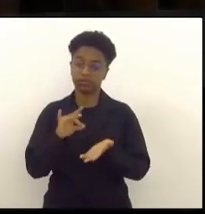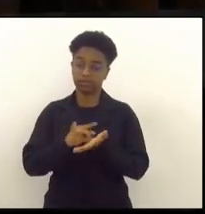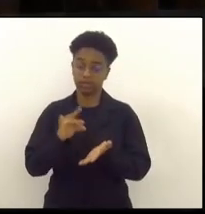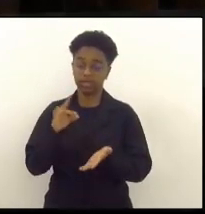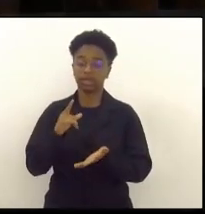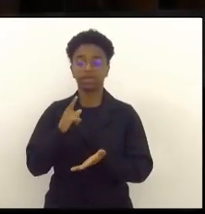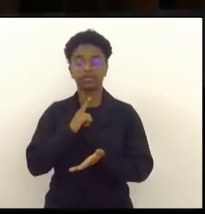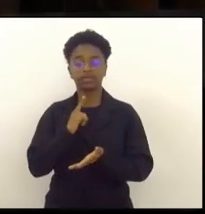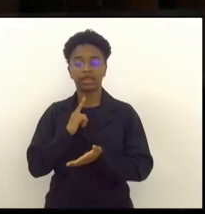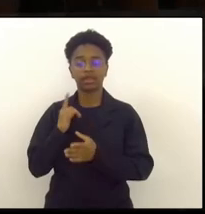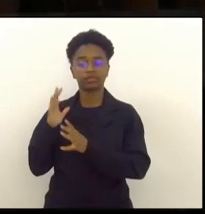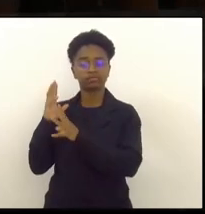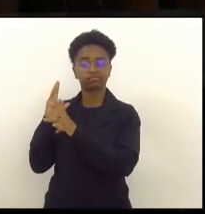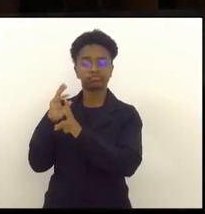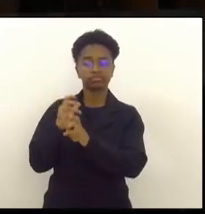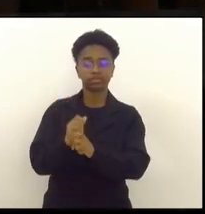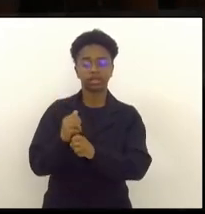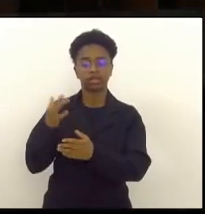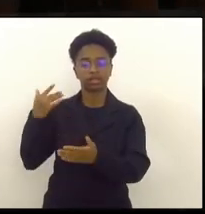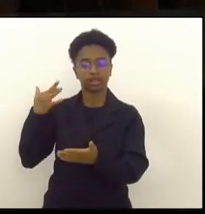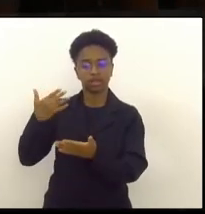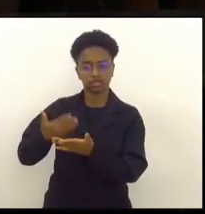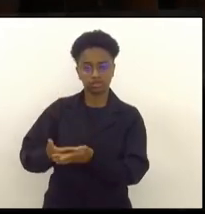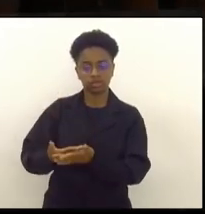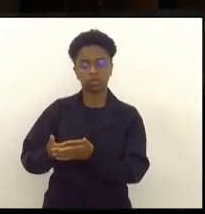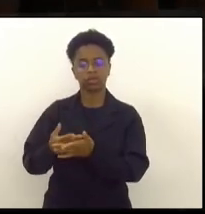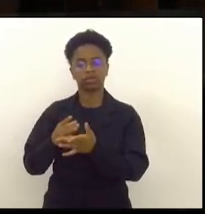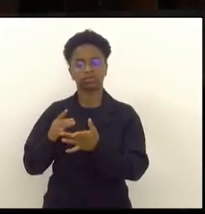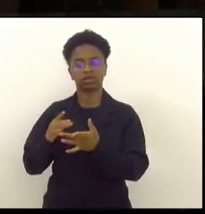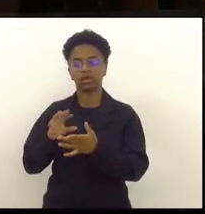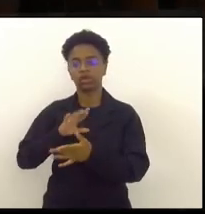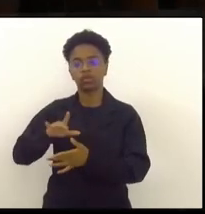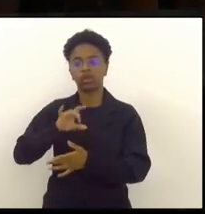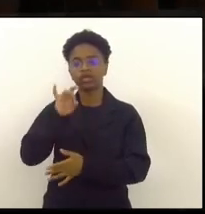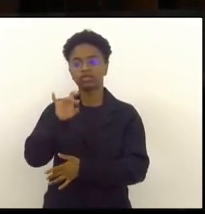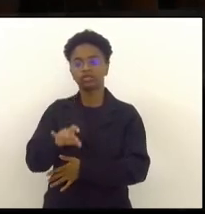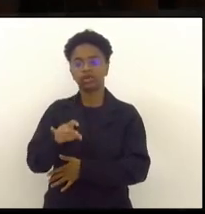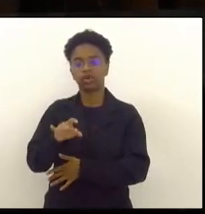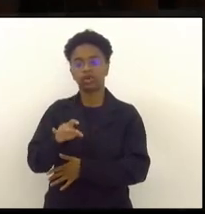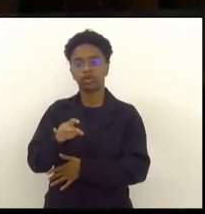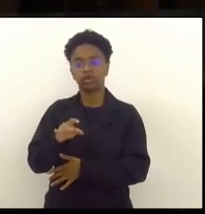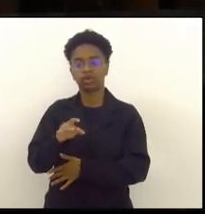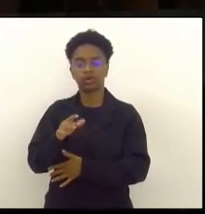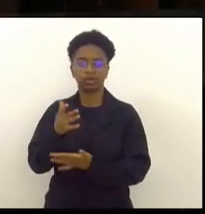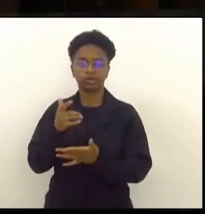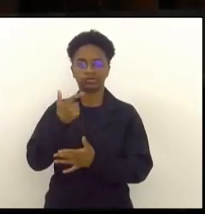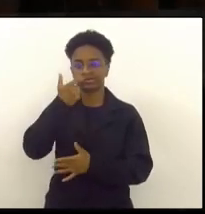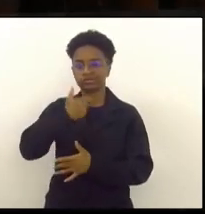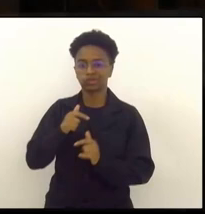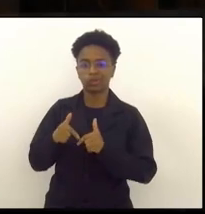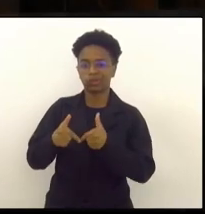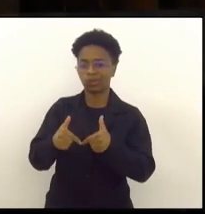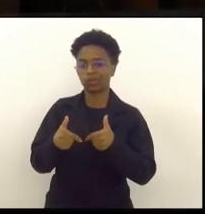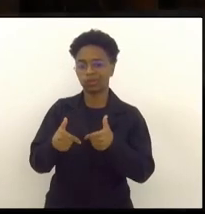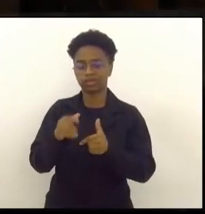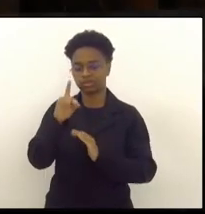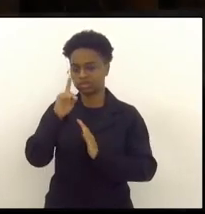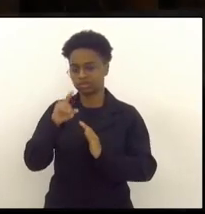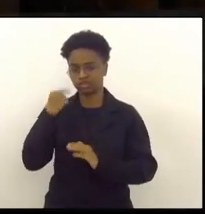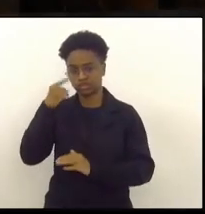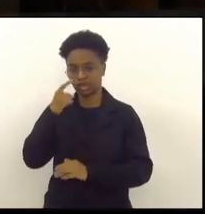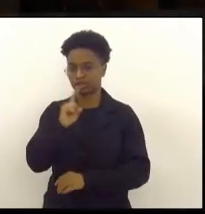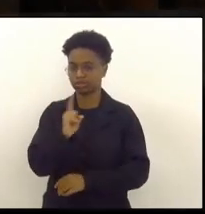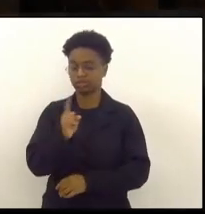vai construindo uma trajetória que vai muito além de apenas ser um mero operador do direito.